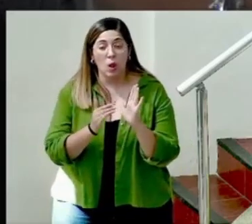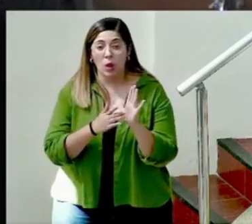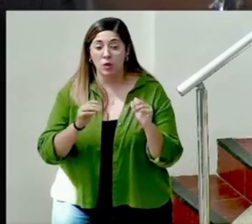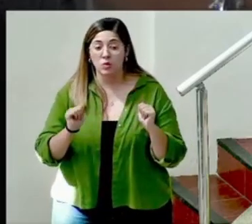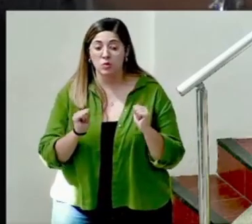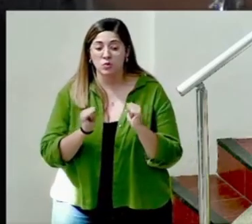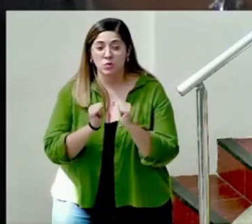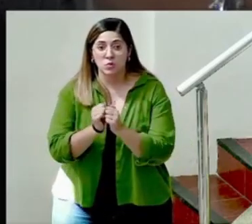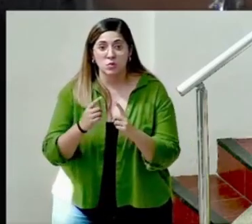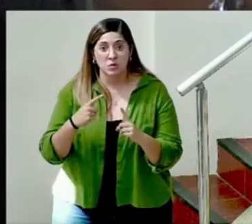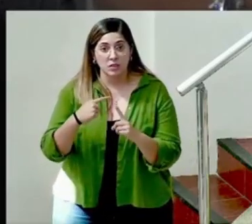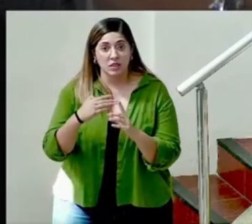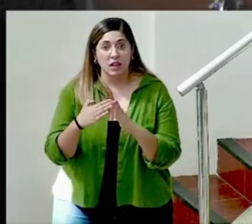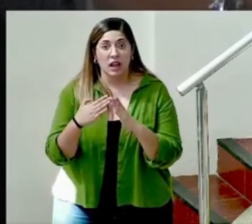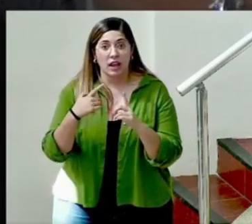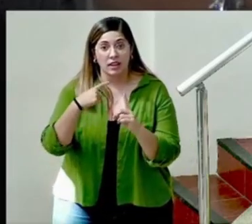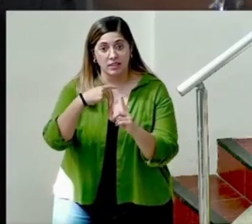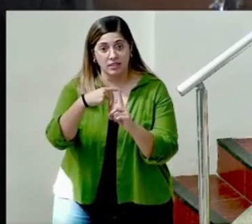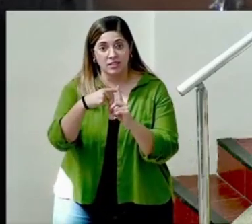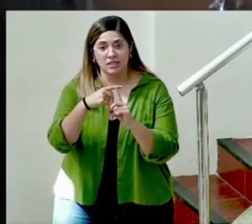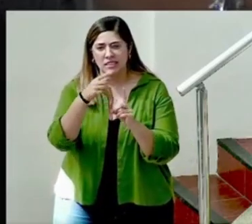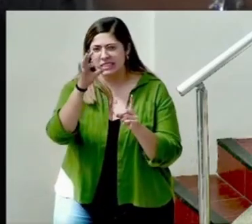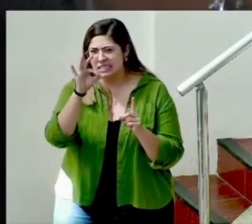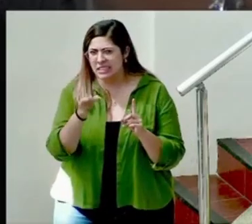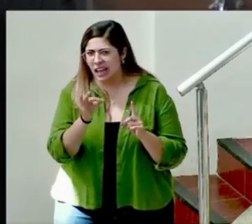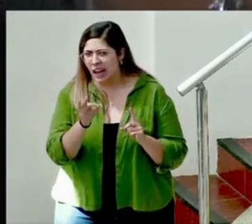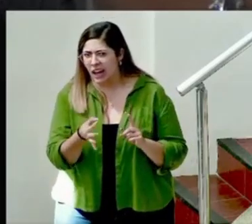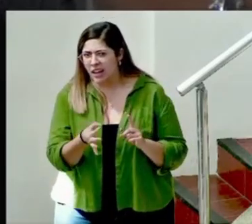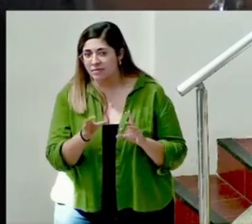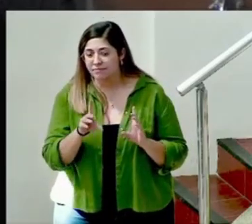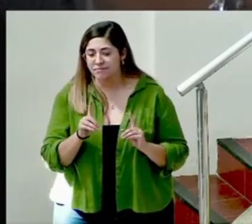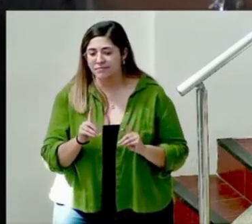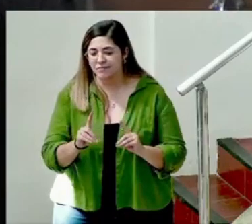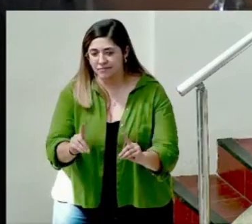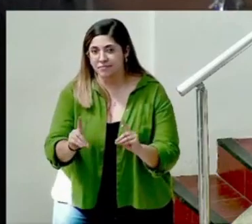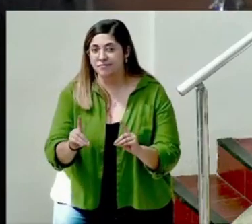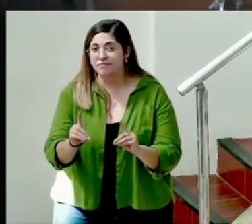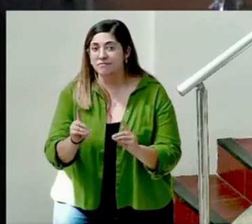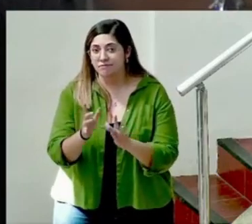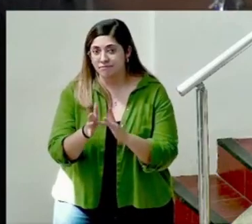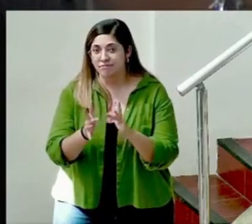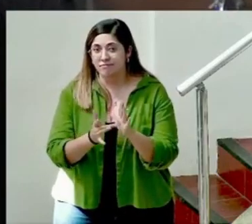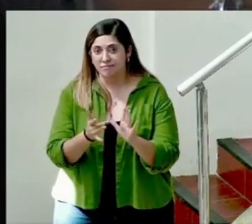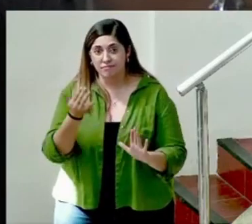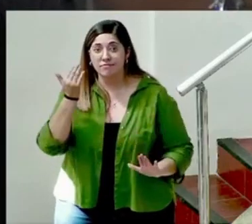igreja são de fato discípulos de Jesus.